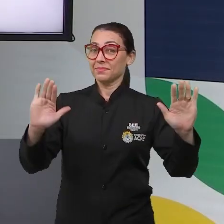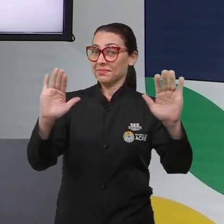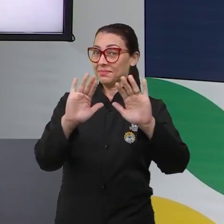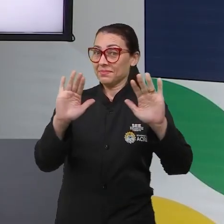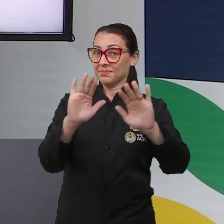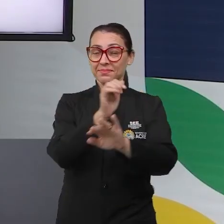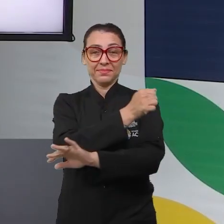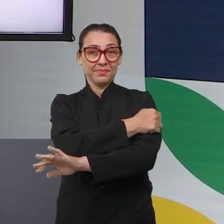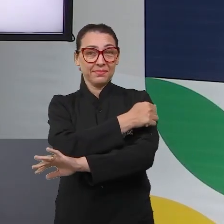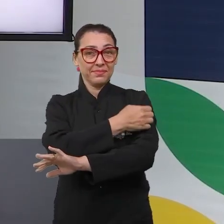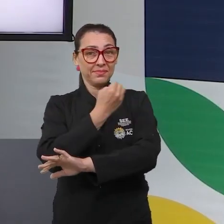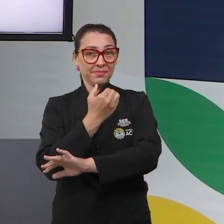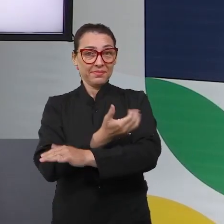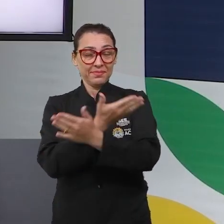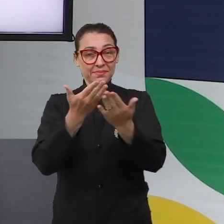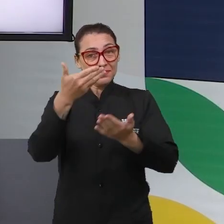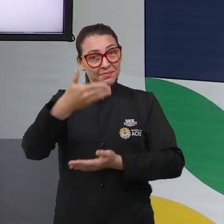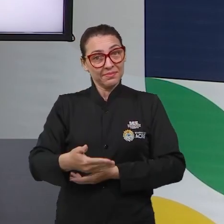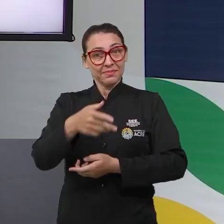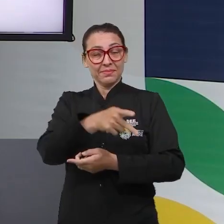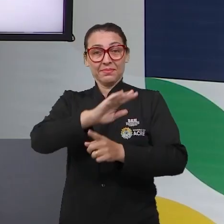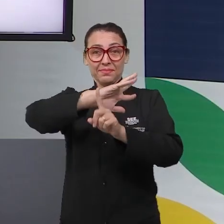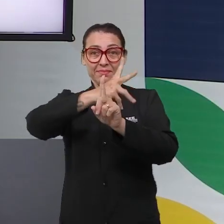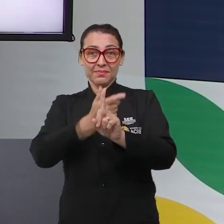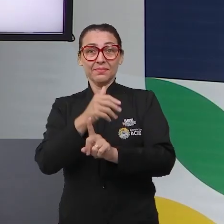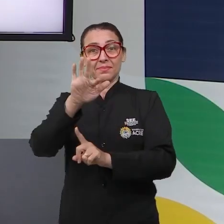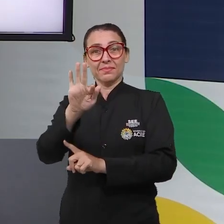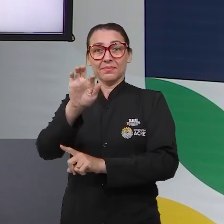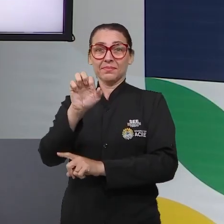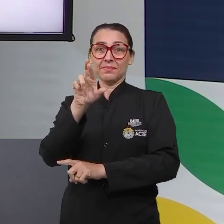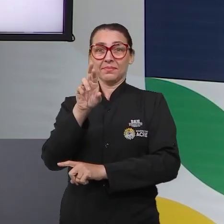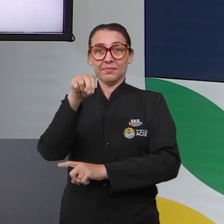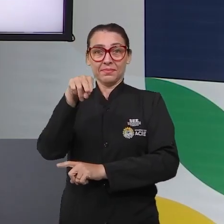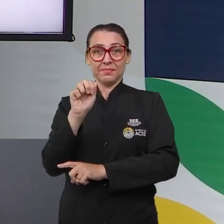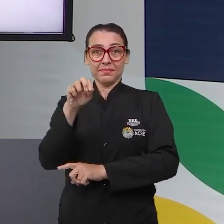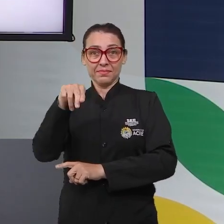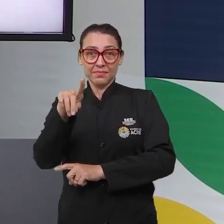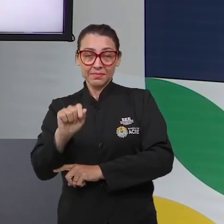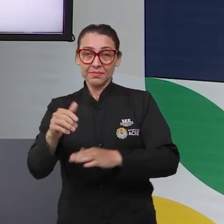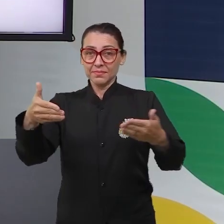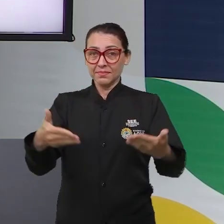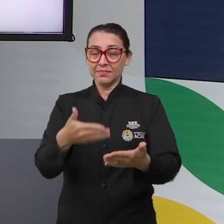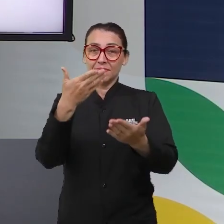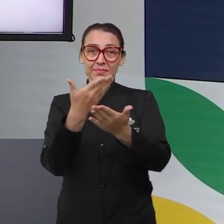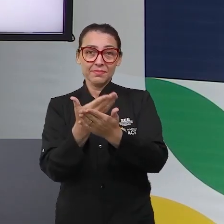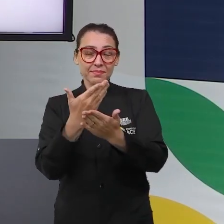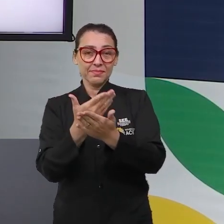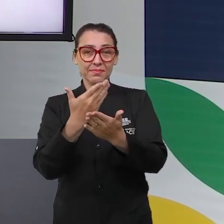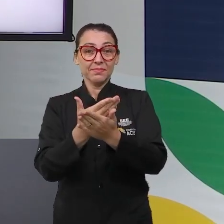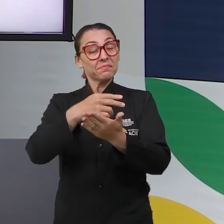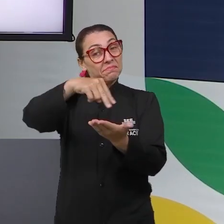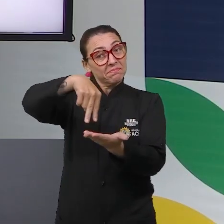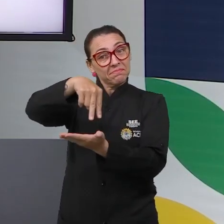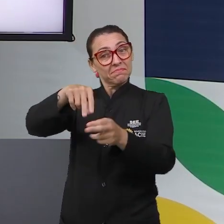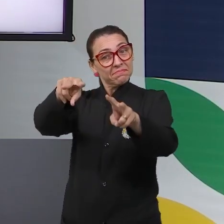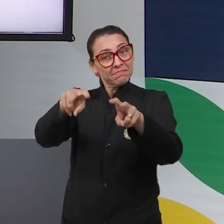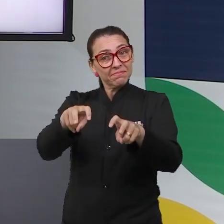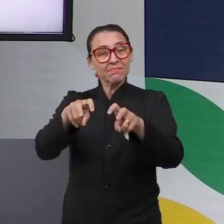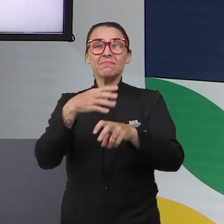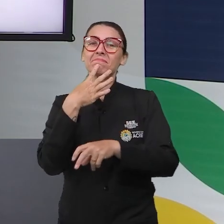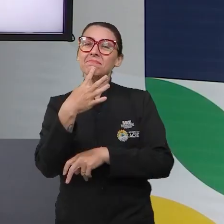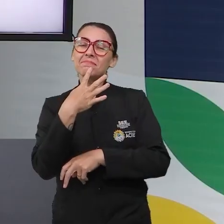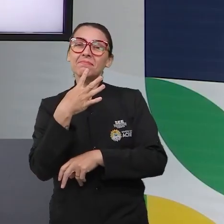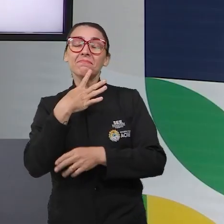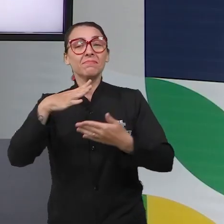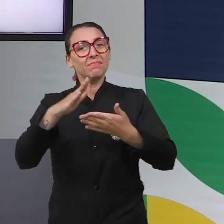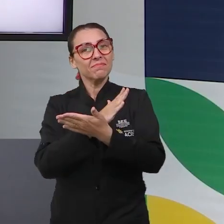Olá, estudantes, tudo bem? Eu sou a professora de arte, Fernanda Gomes. Hoje a nossa aula vai falar sobre dança. Nós vamos